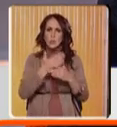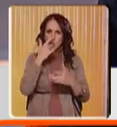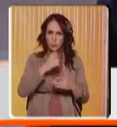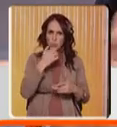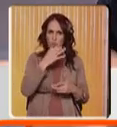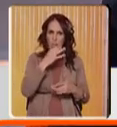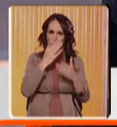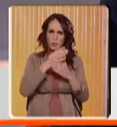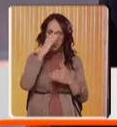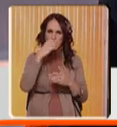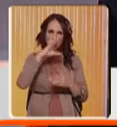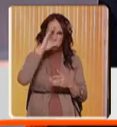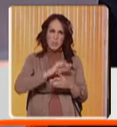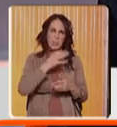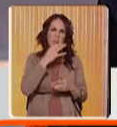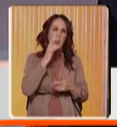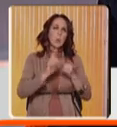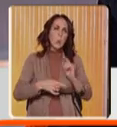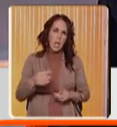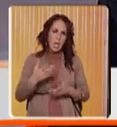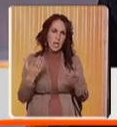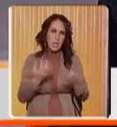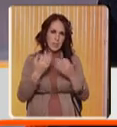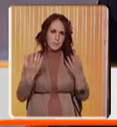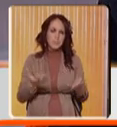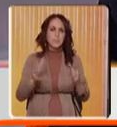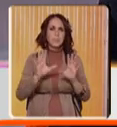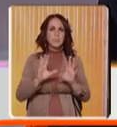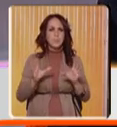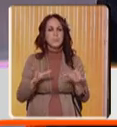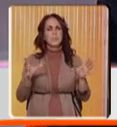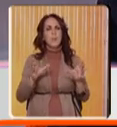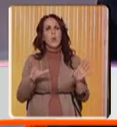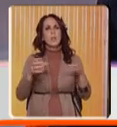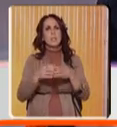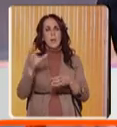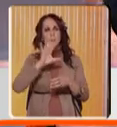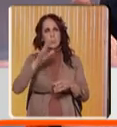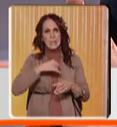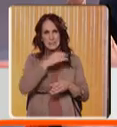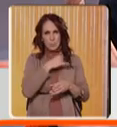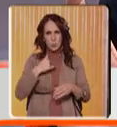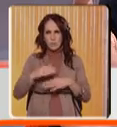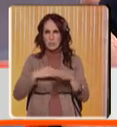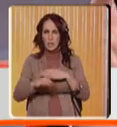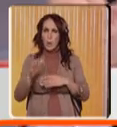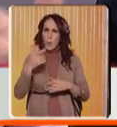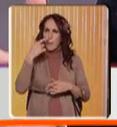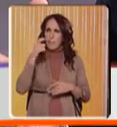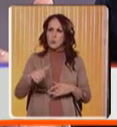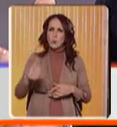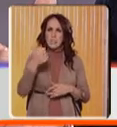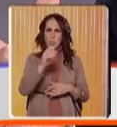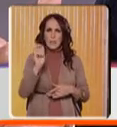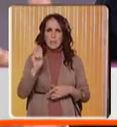ali em estudos que não sabem o que estão a dizer, mas enfim, nomeadamente uma da Organização Mundial de Saúde aqui há poucos anos atrás, que pegaram em pessoas com 50